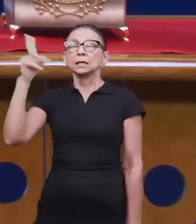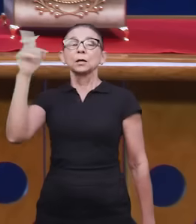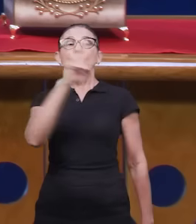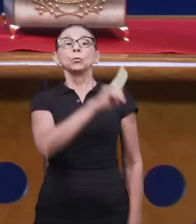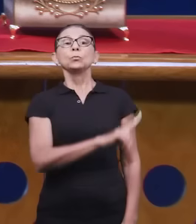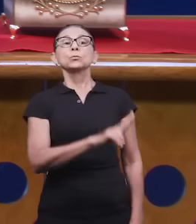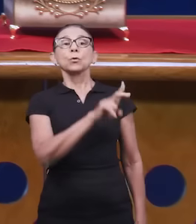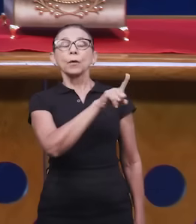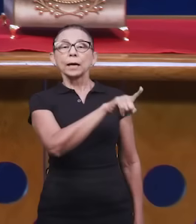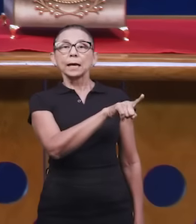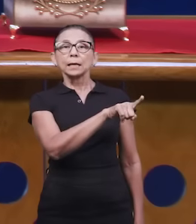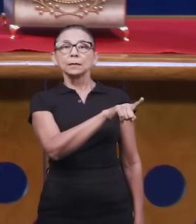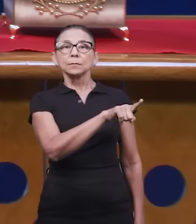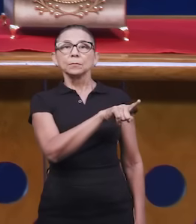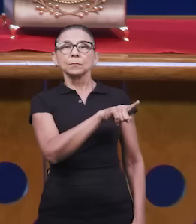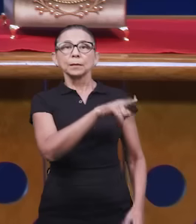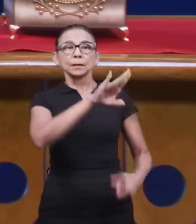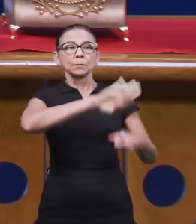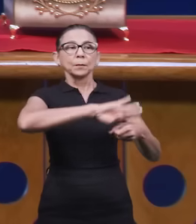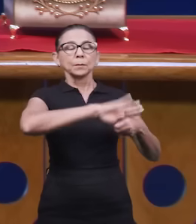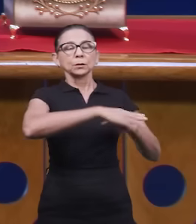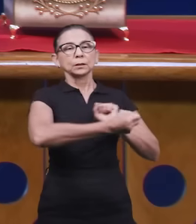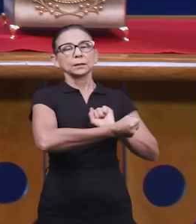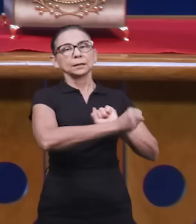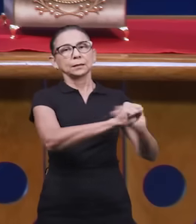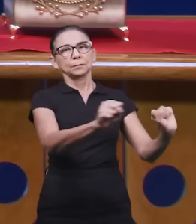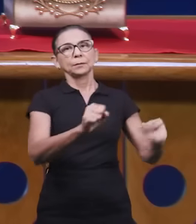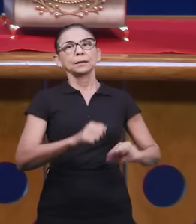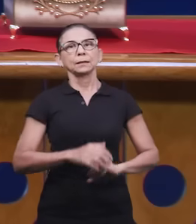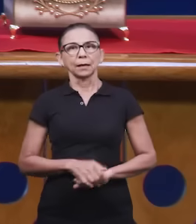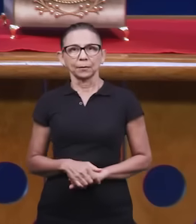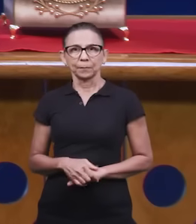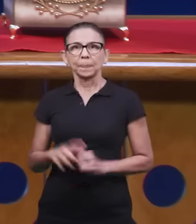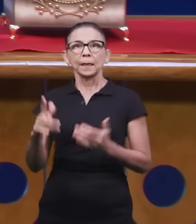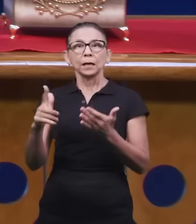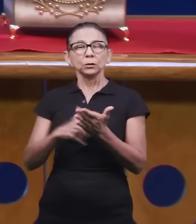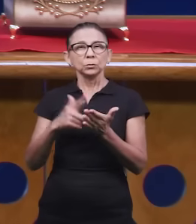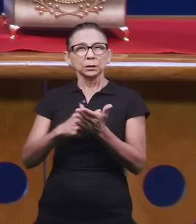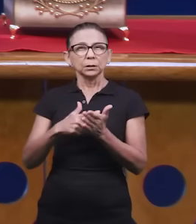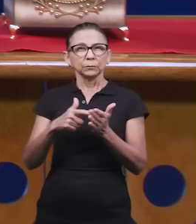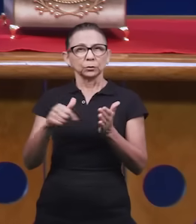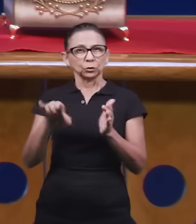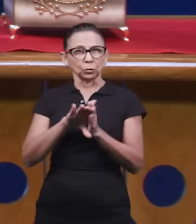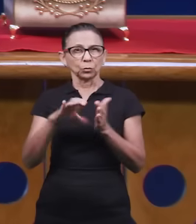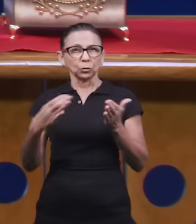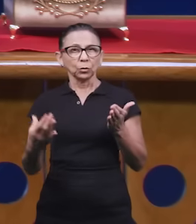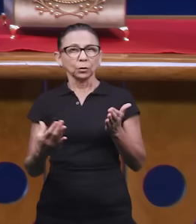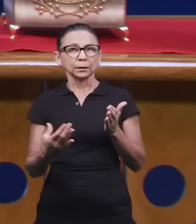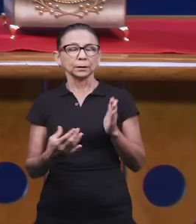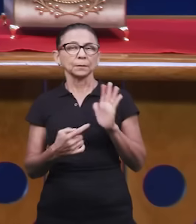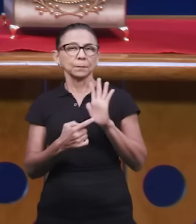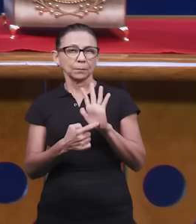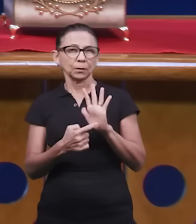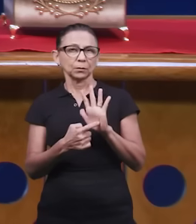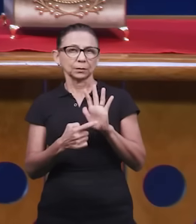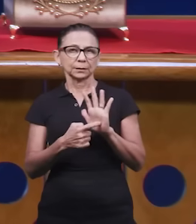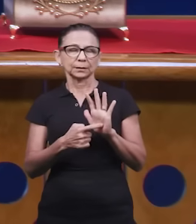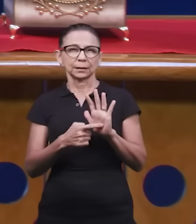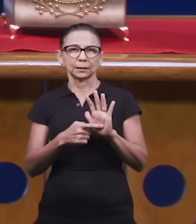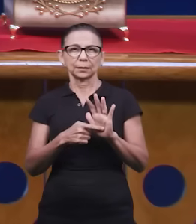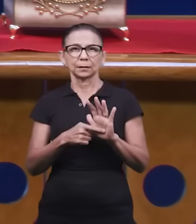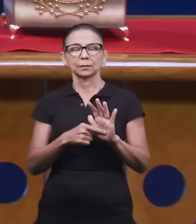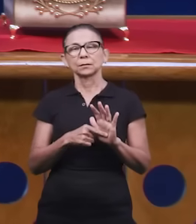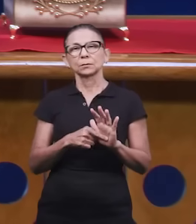Esse decreto de Ciro está no último capítulo do 2º livro das Crônicas e também está no 1º